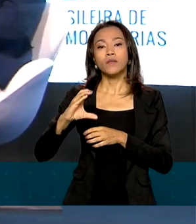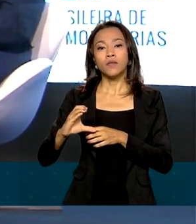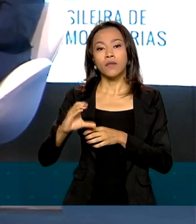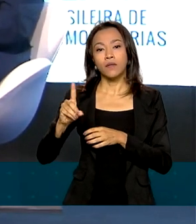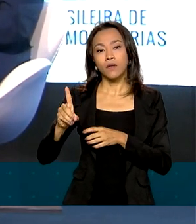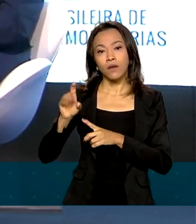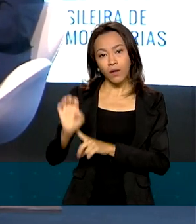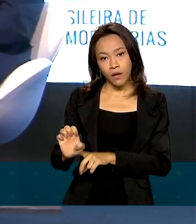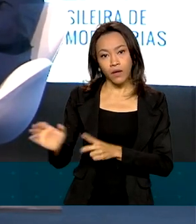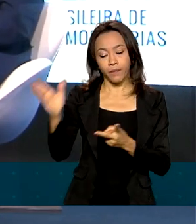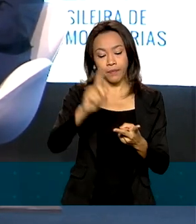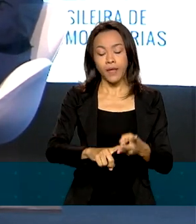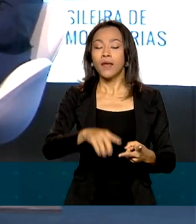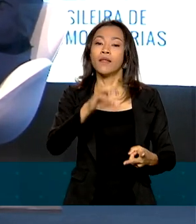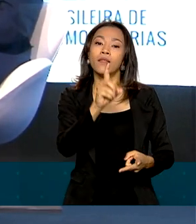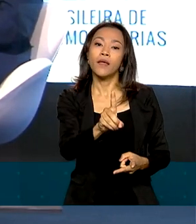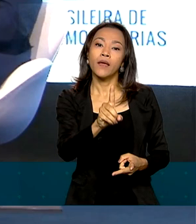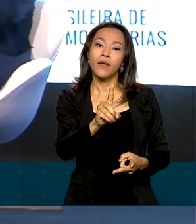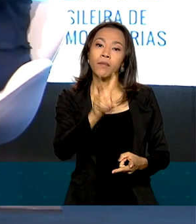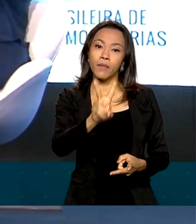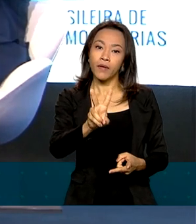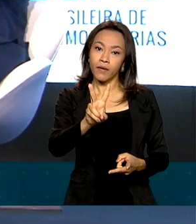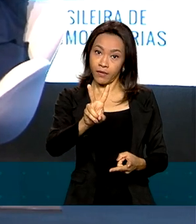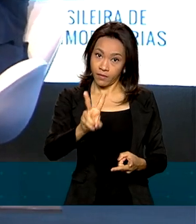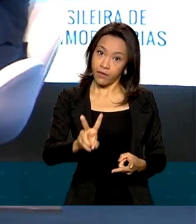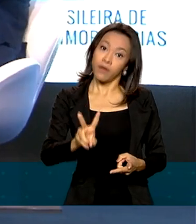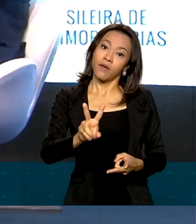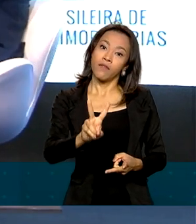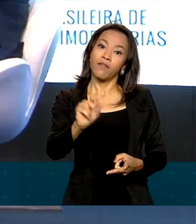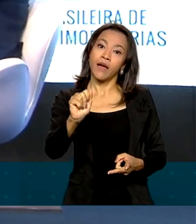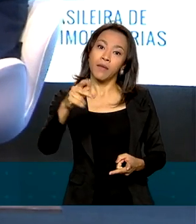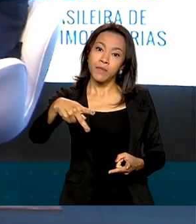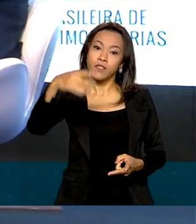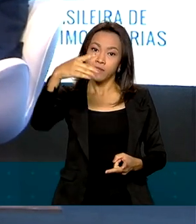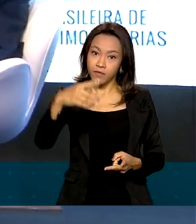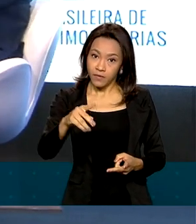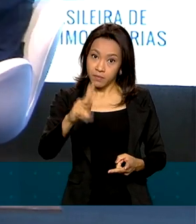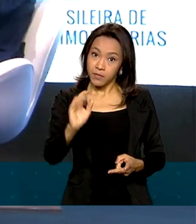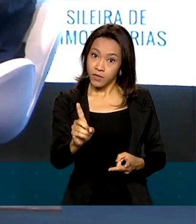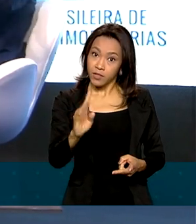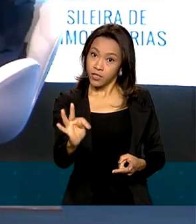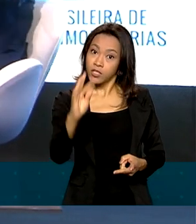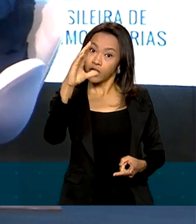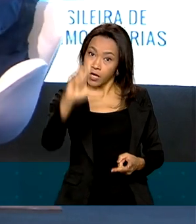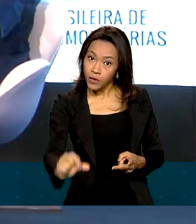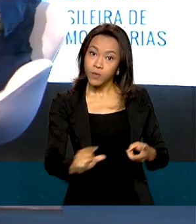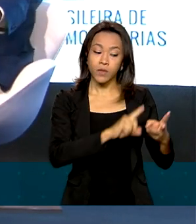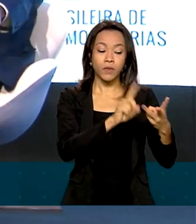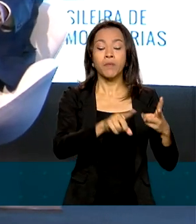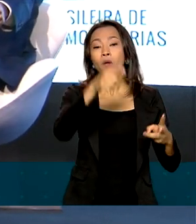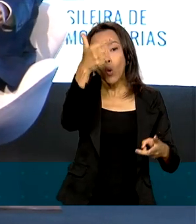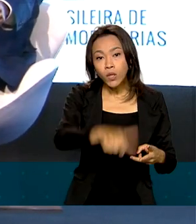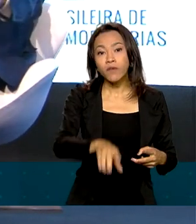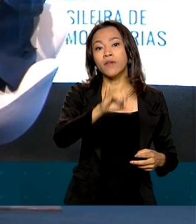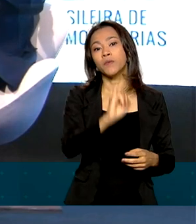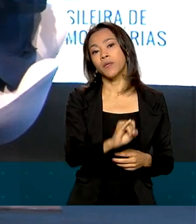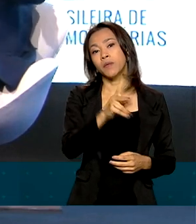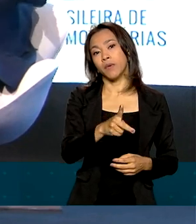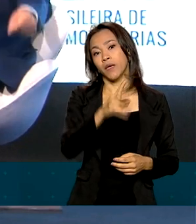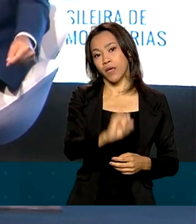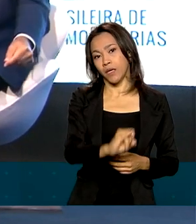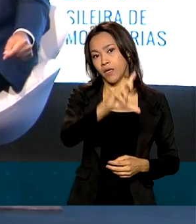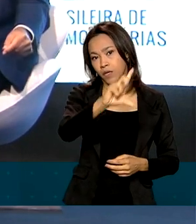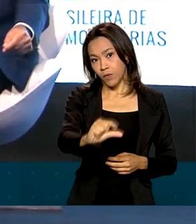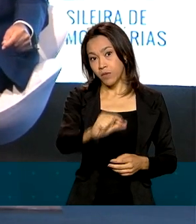zeramos o DPVAT, nós já reduzimos o IPI agora em 25% e vamos reduzir de novo. Nós vamos levar